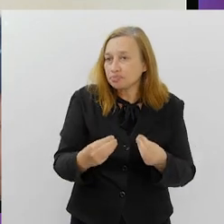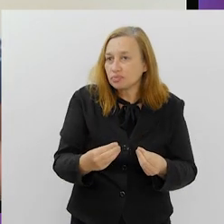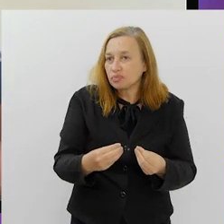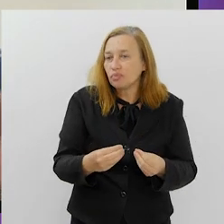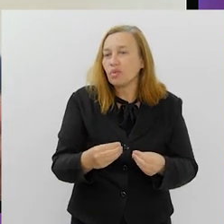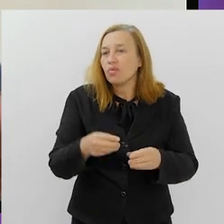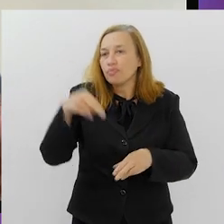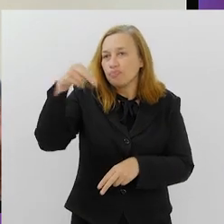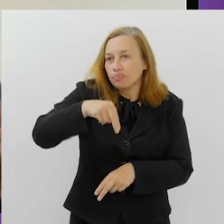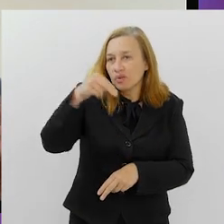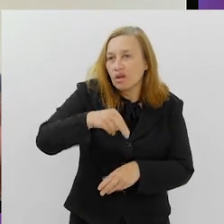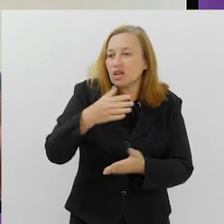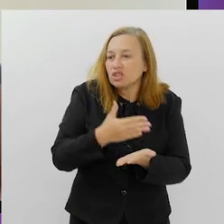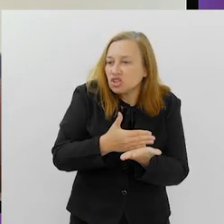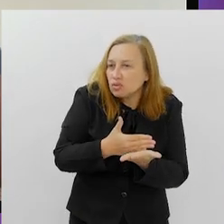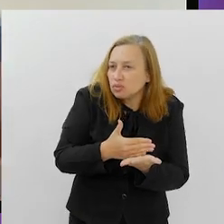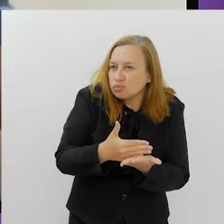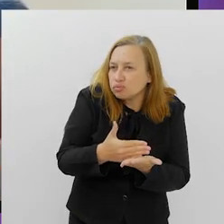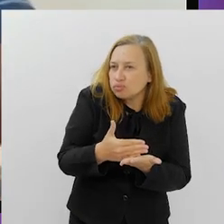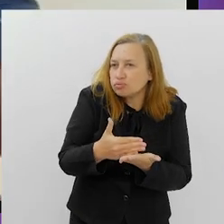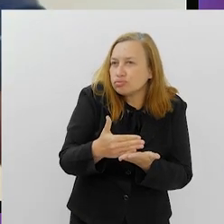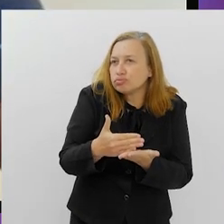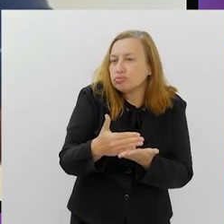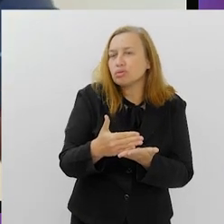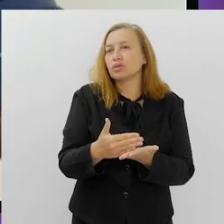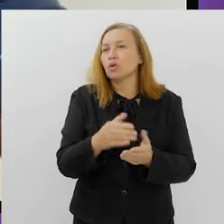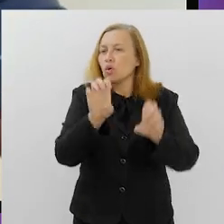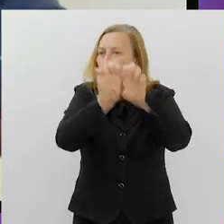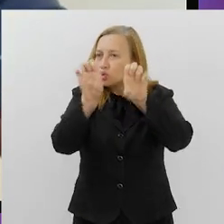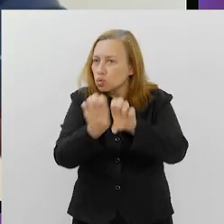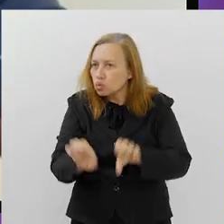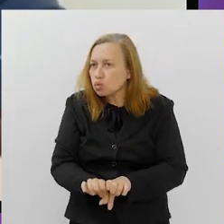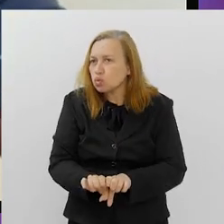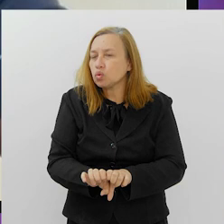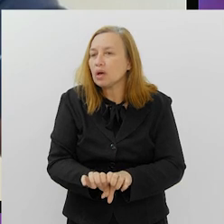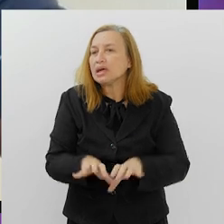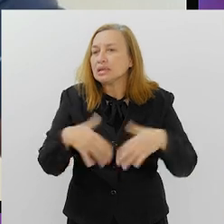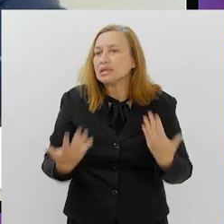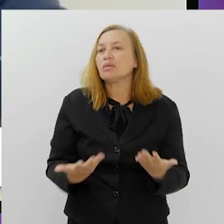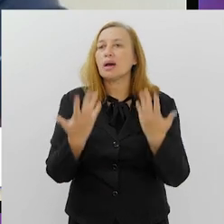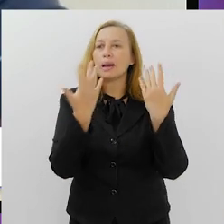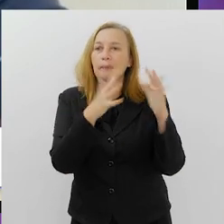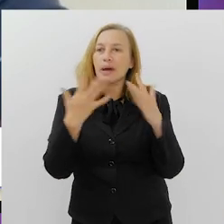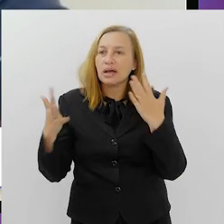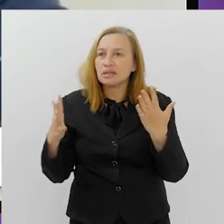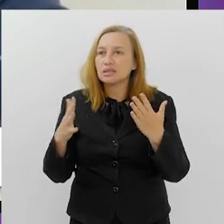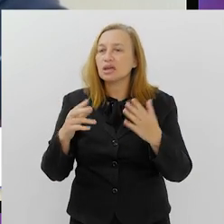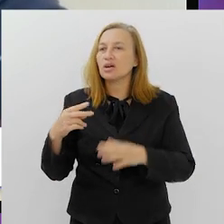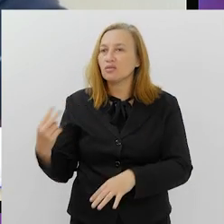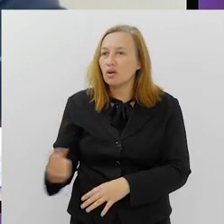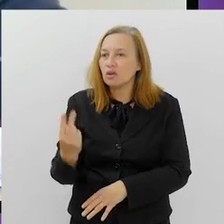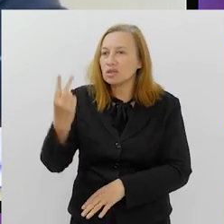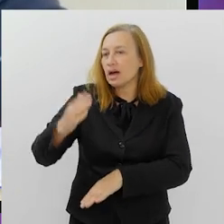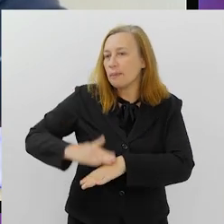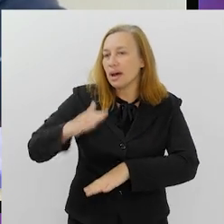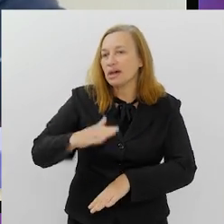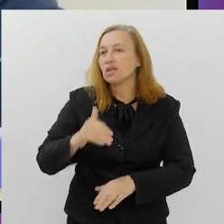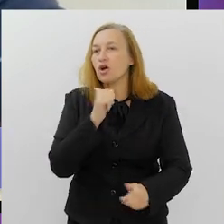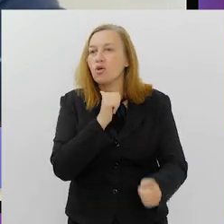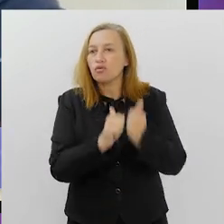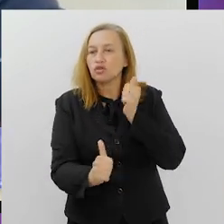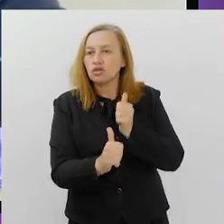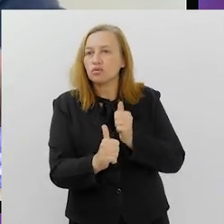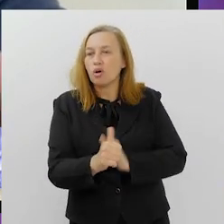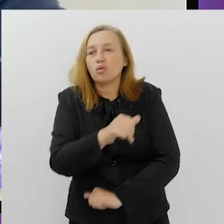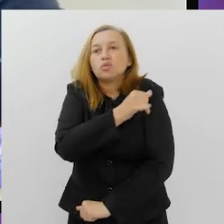Porque desde novembro eles já vêm ali sustentando uma estrutura. Então, assim, é parabenizar, né? E isso valoriza ainda mais o futebol